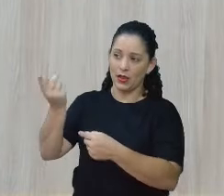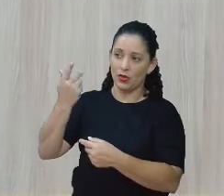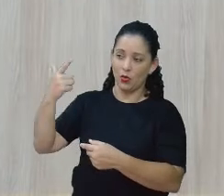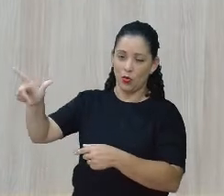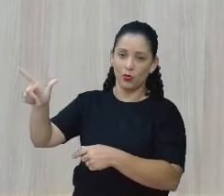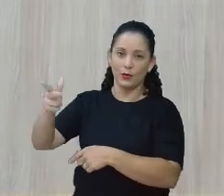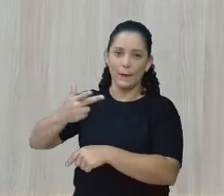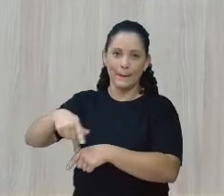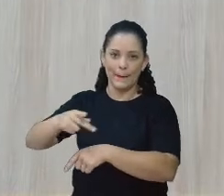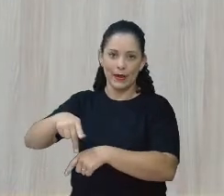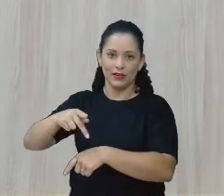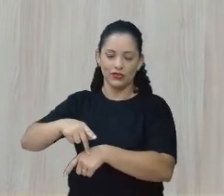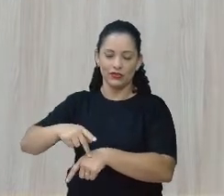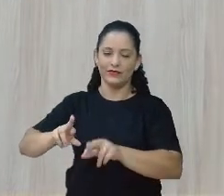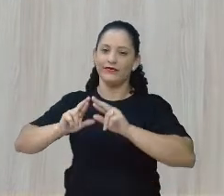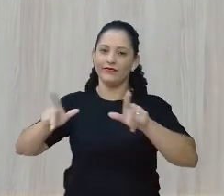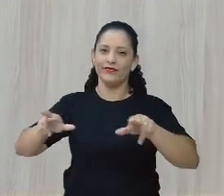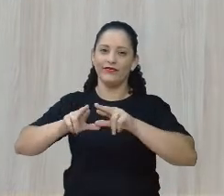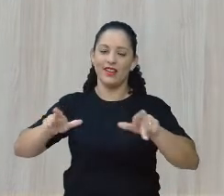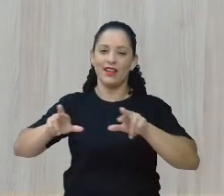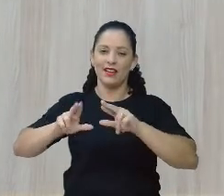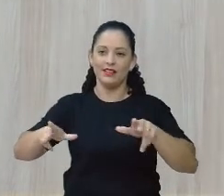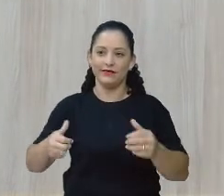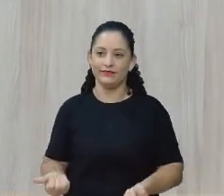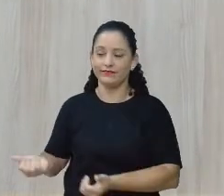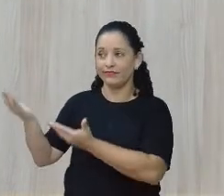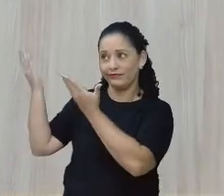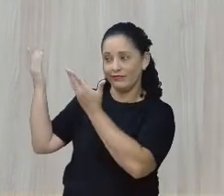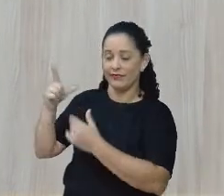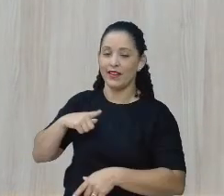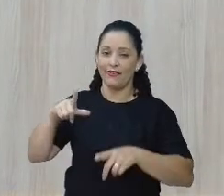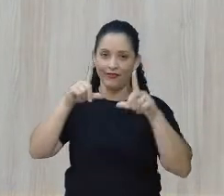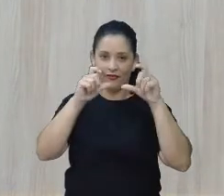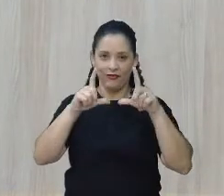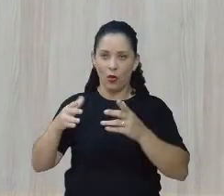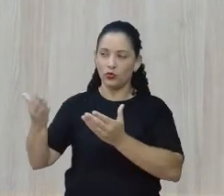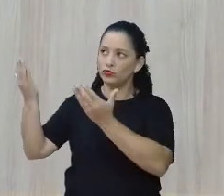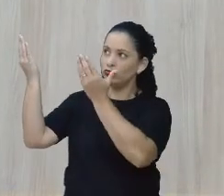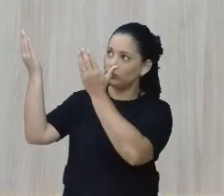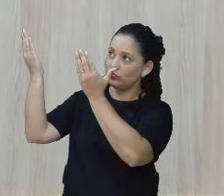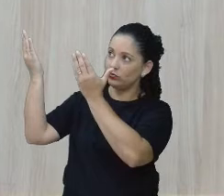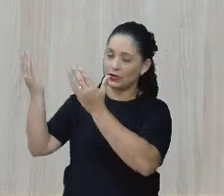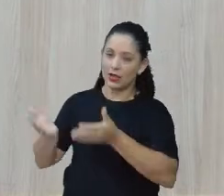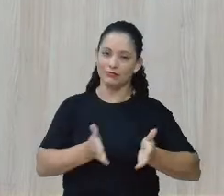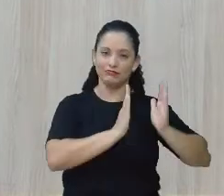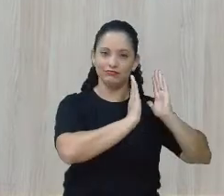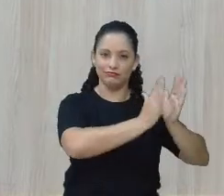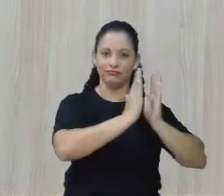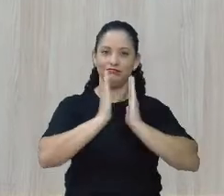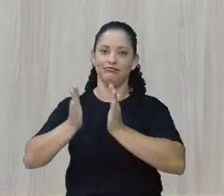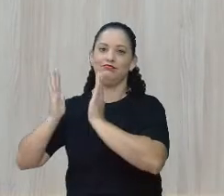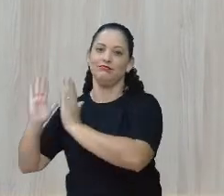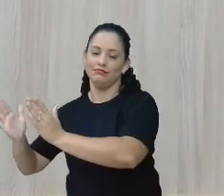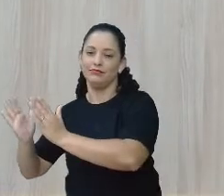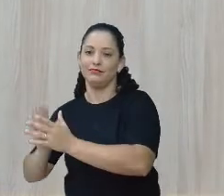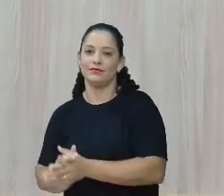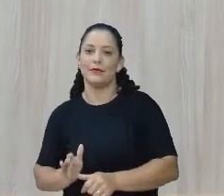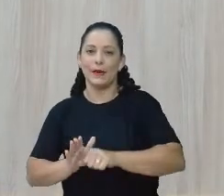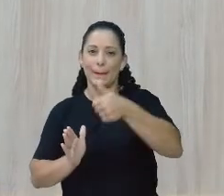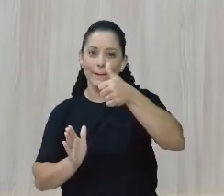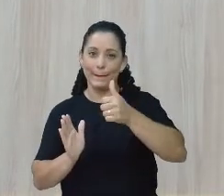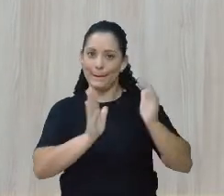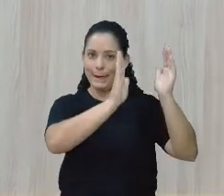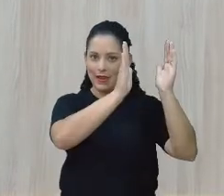país. Então, era muito diferente. E aqui eu trouxe 3 fotinhas de como se dá essa evolução do telefone, né? Primeiro